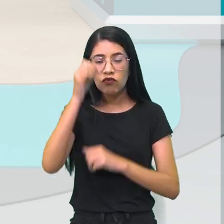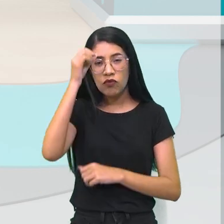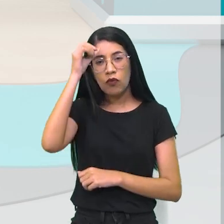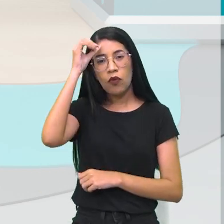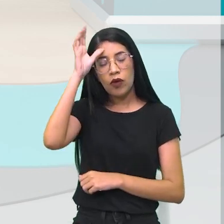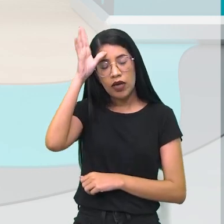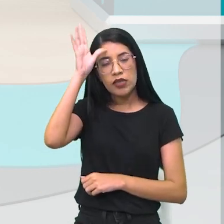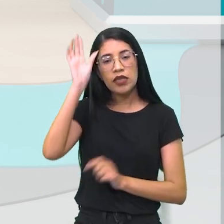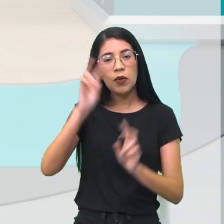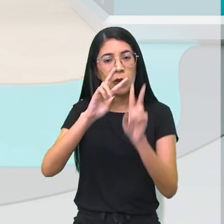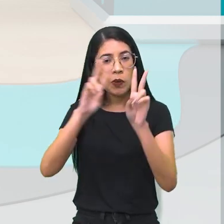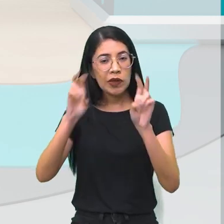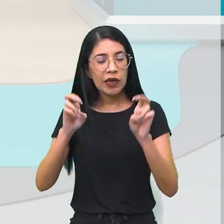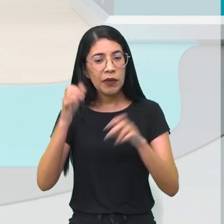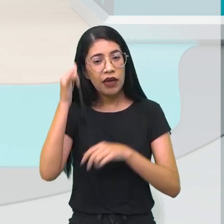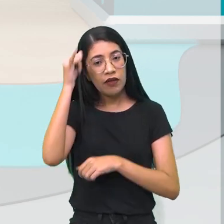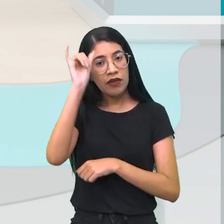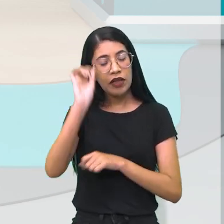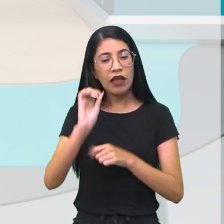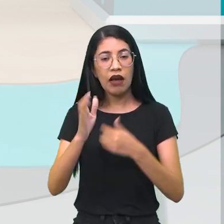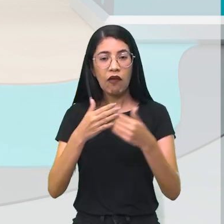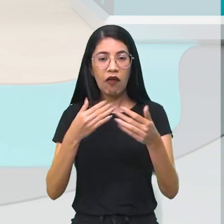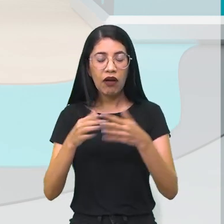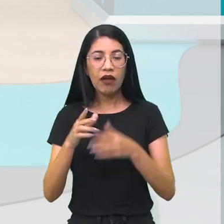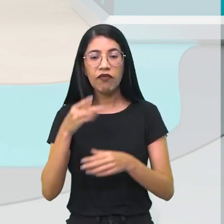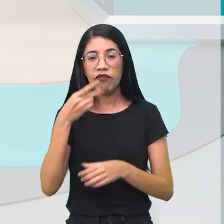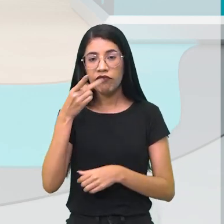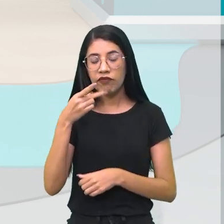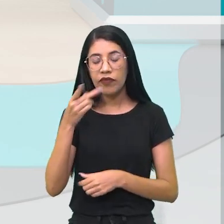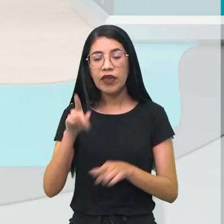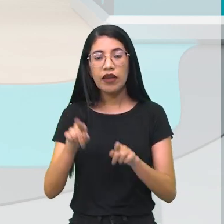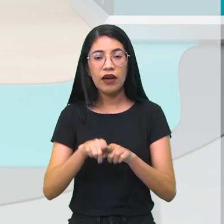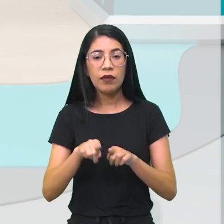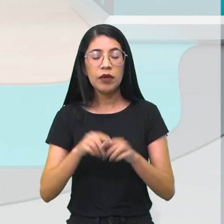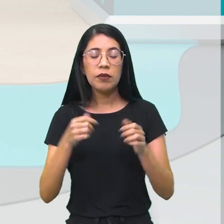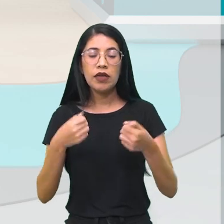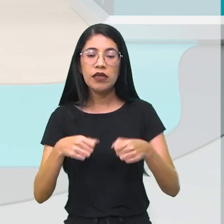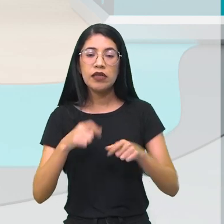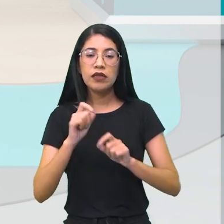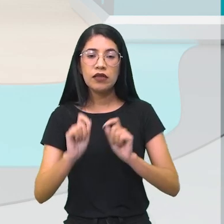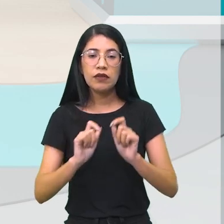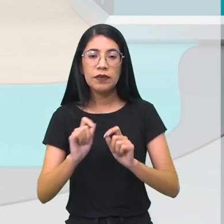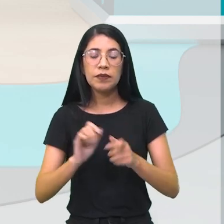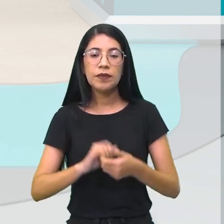para poder falar, não falar de qualquer jeito, né? Ter aí